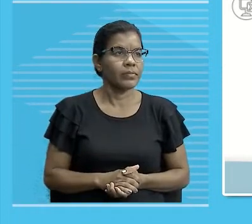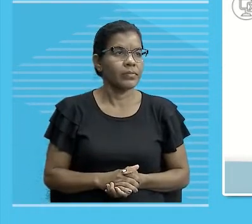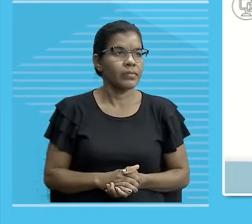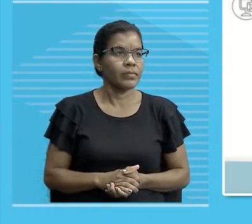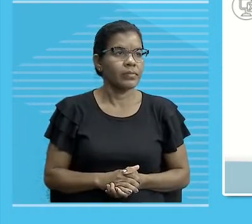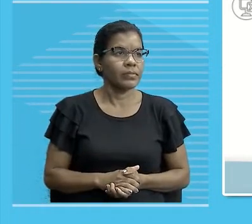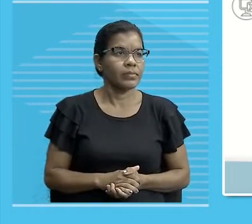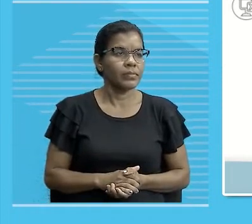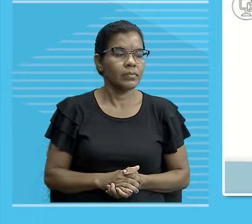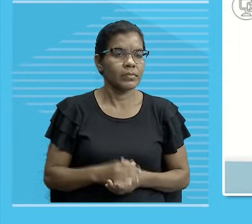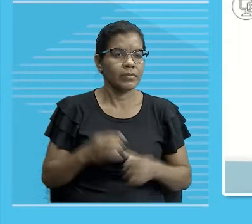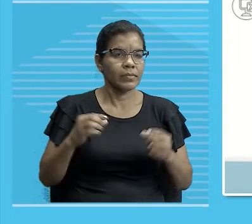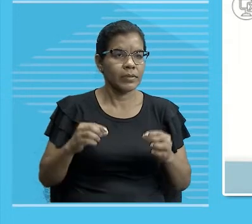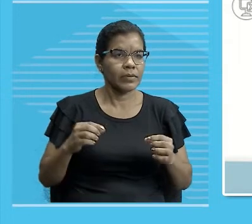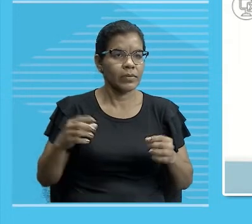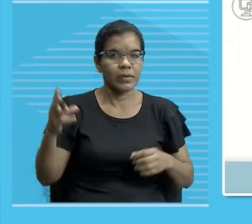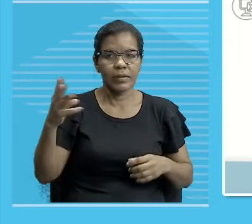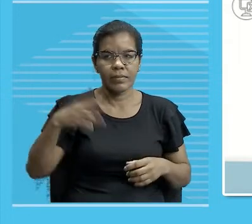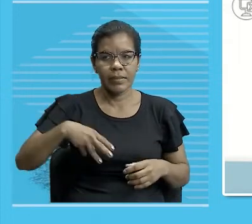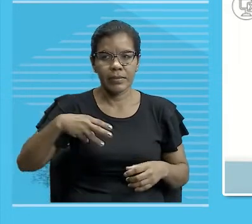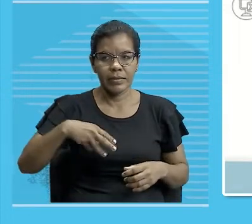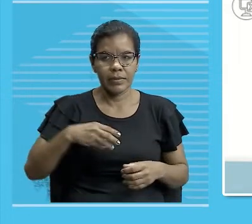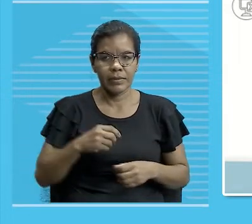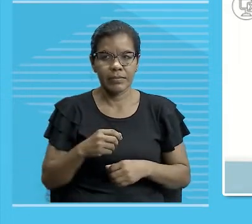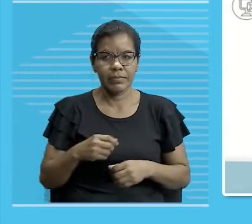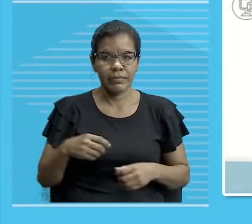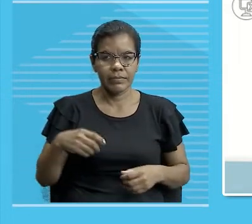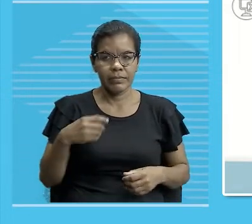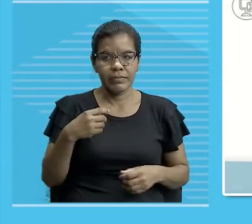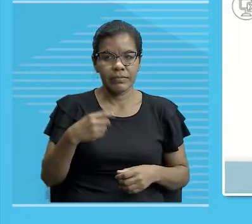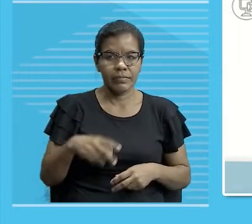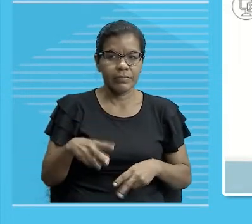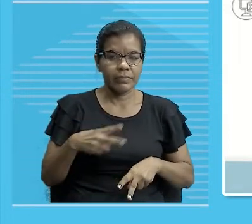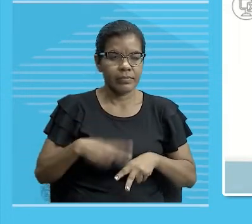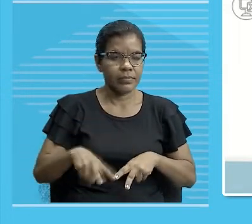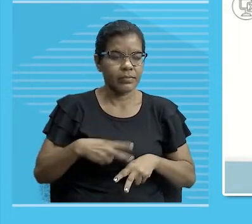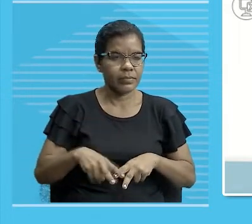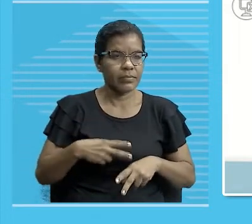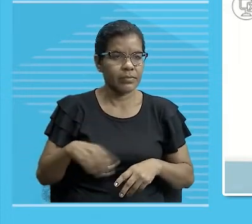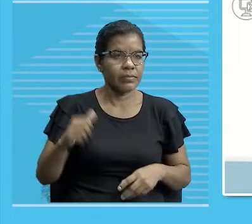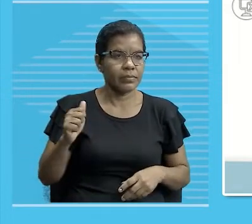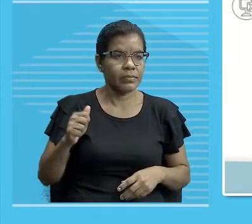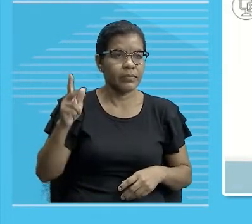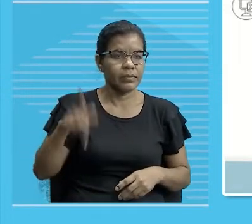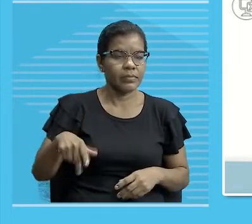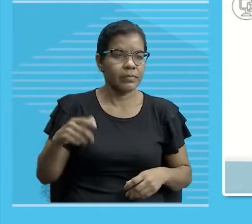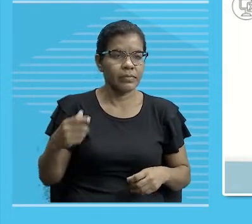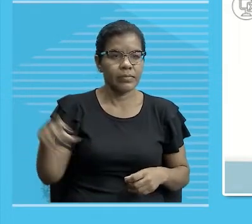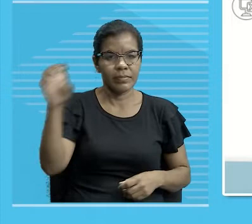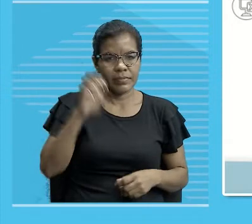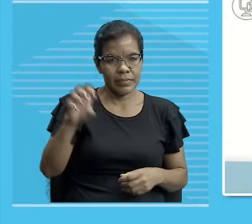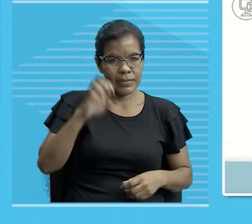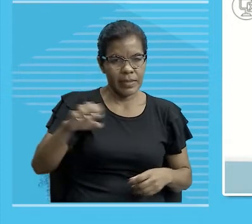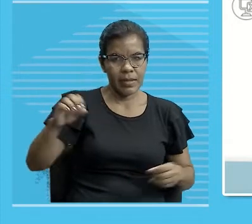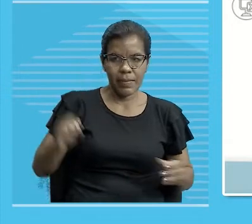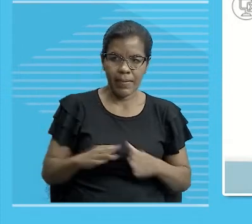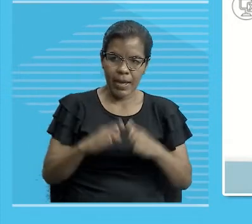tá? Feminino e masculino. Em São Paulo é o estado que tem a maior prevalência